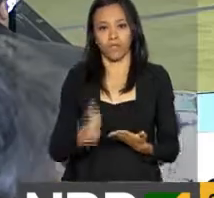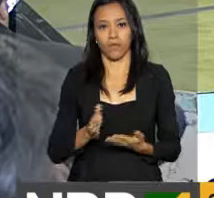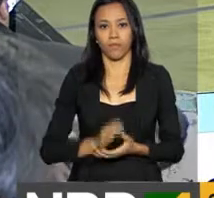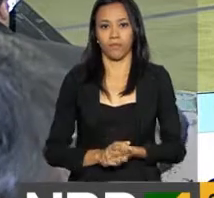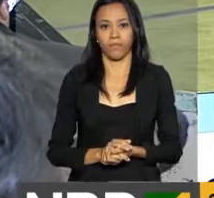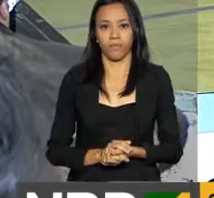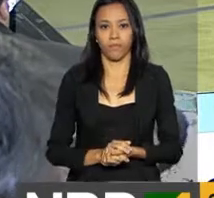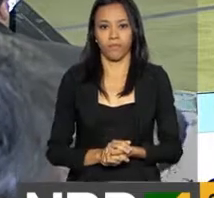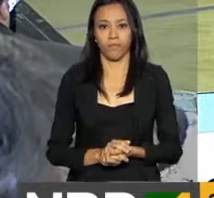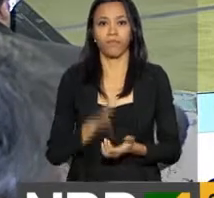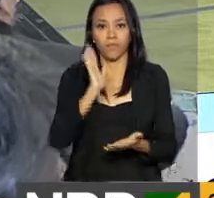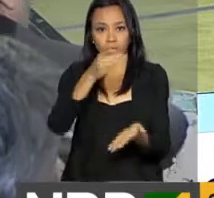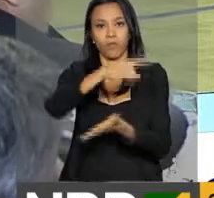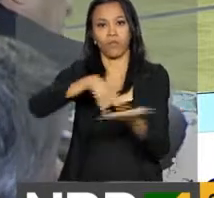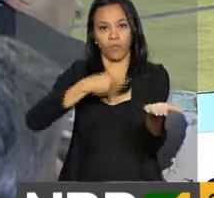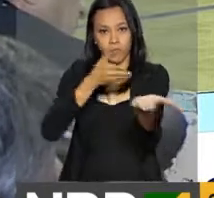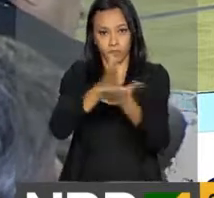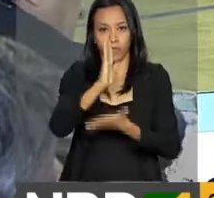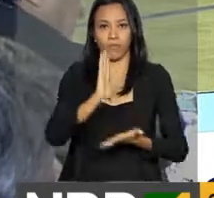Aprovados.